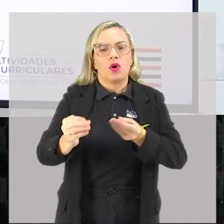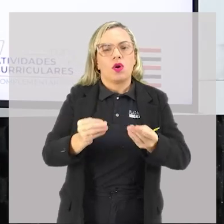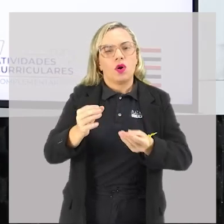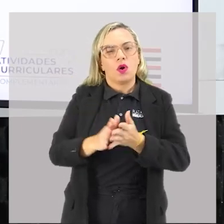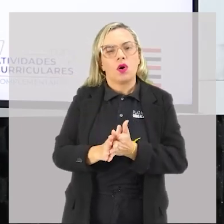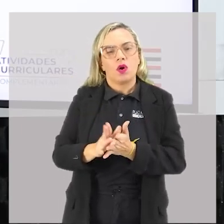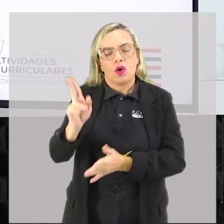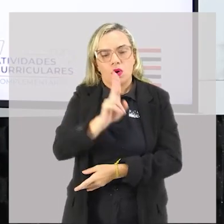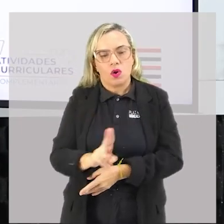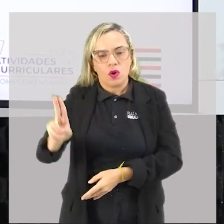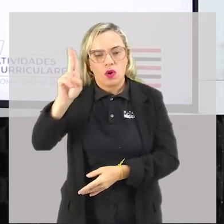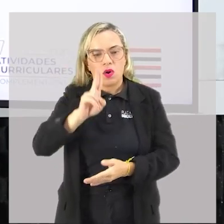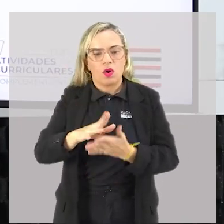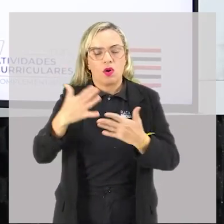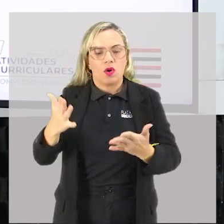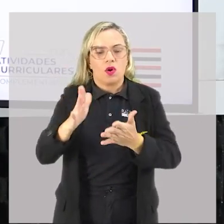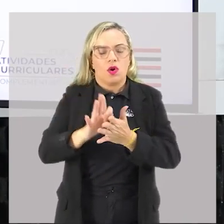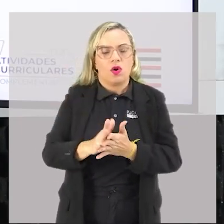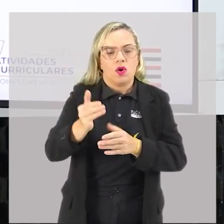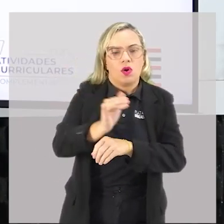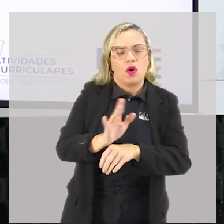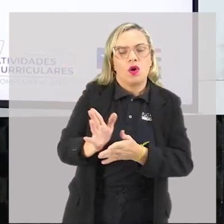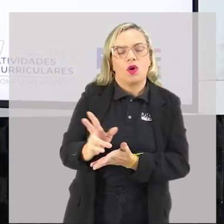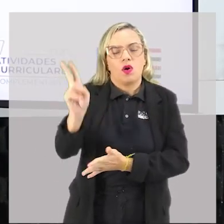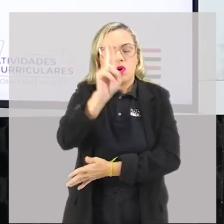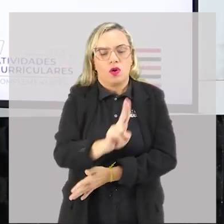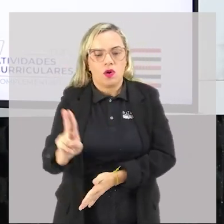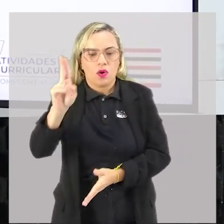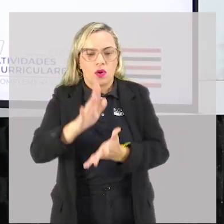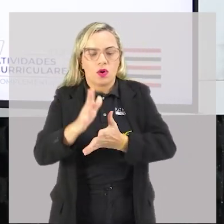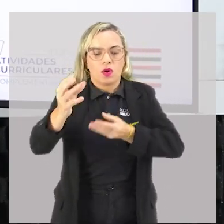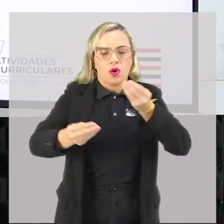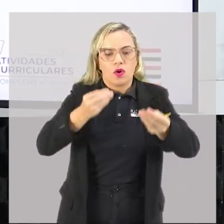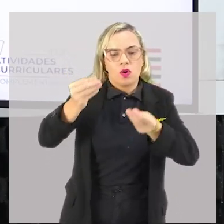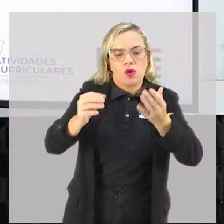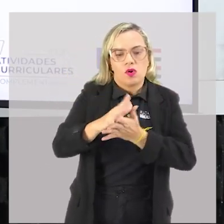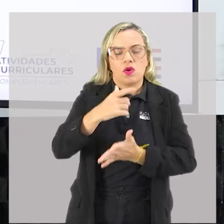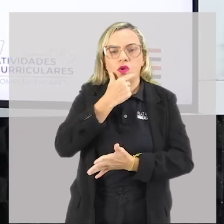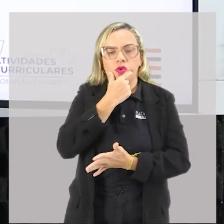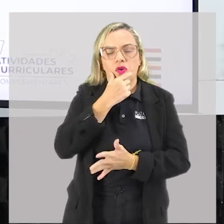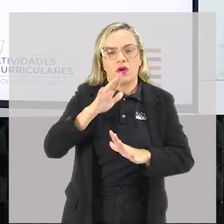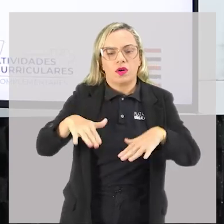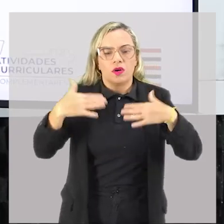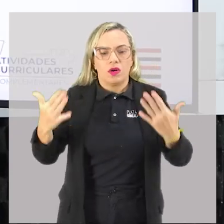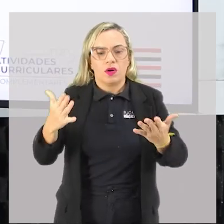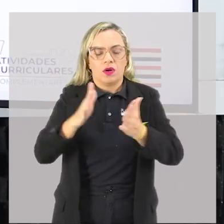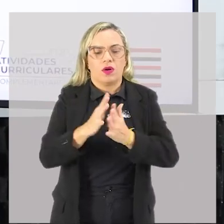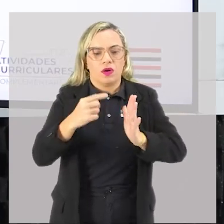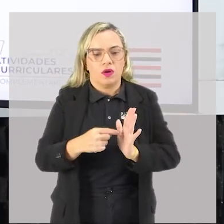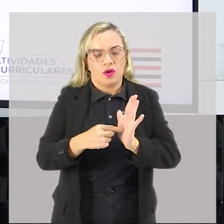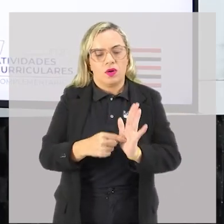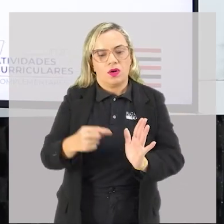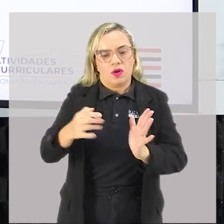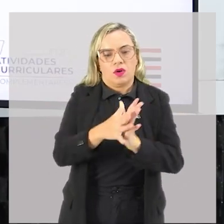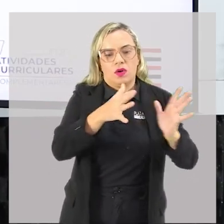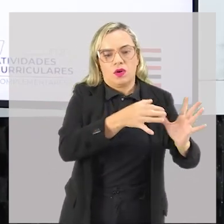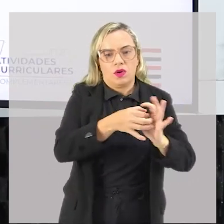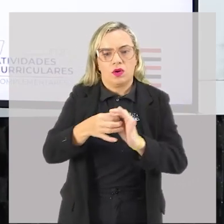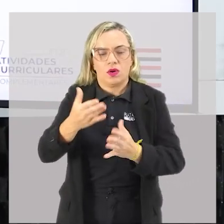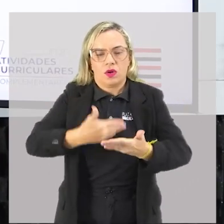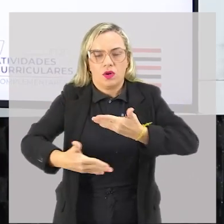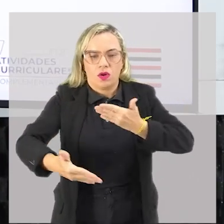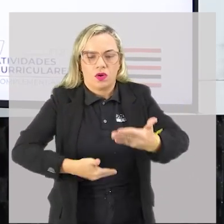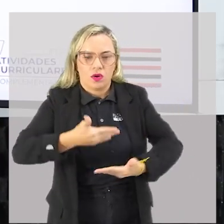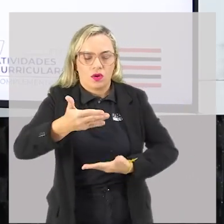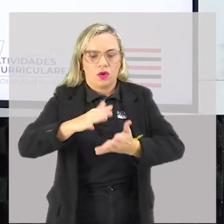mais aplicada, pensando na utilização, na forma que esse inglês pode ser demonstrado numa situação de interação